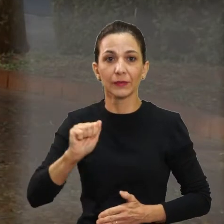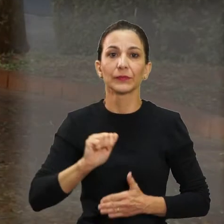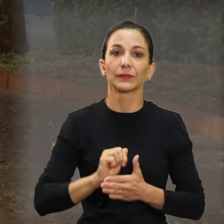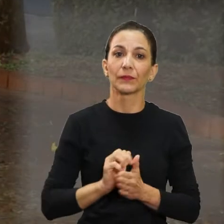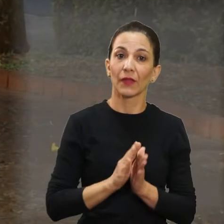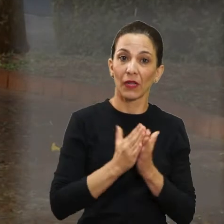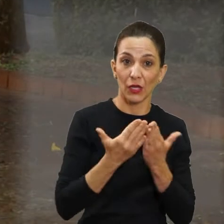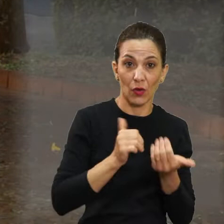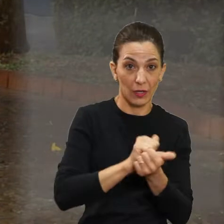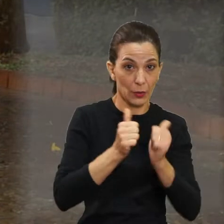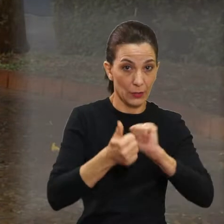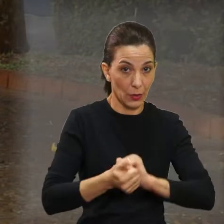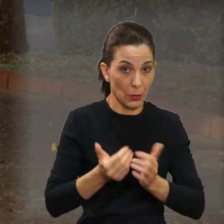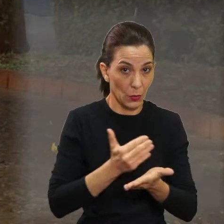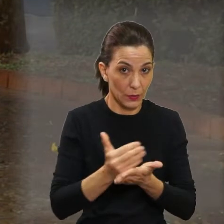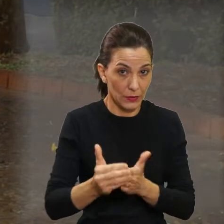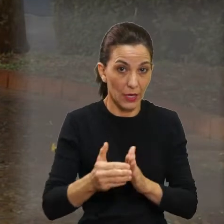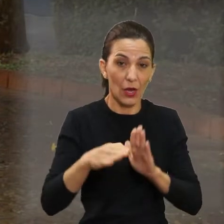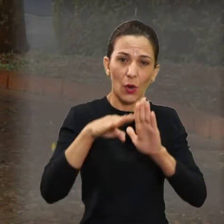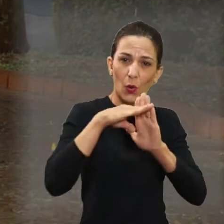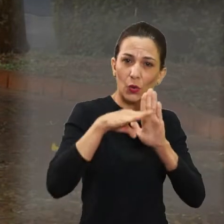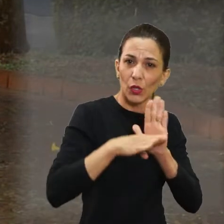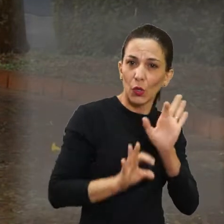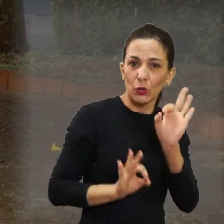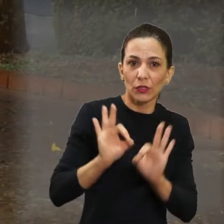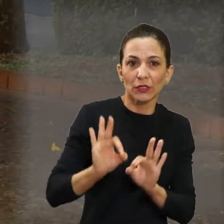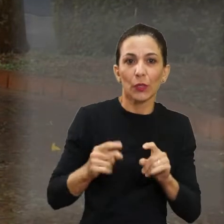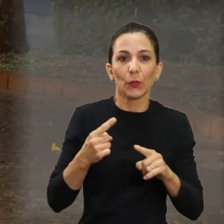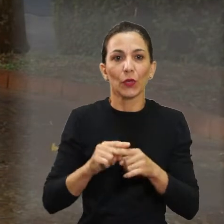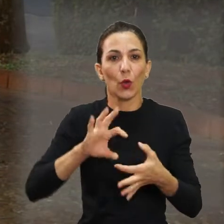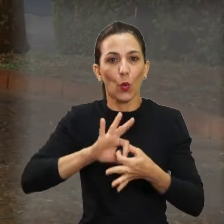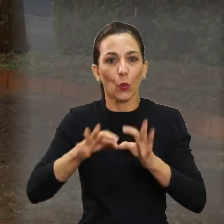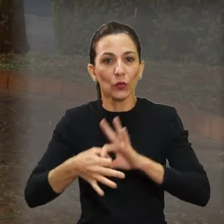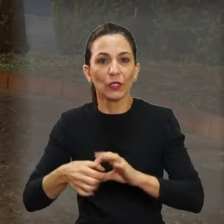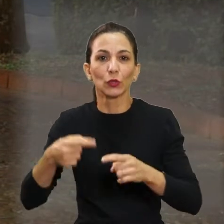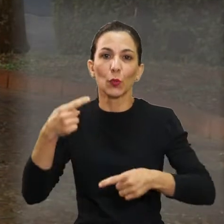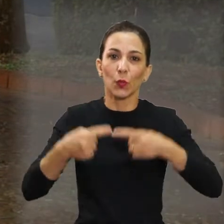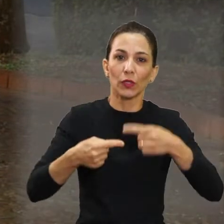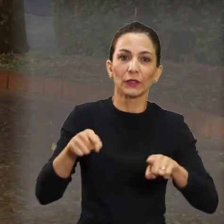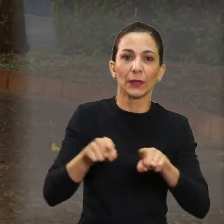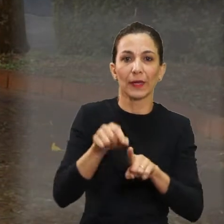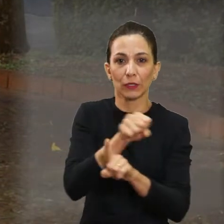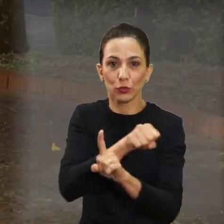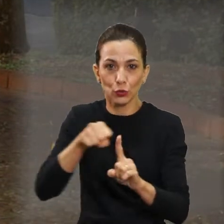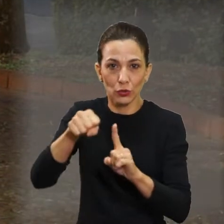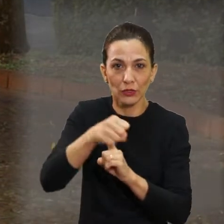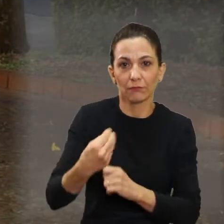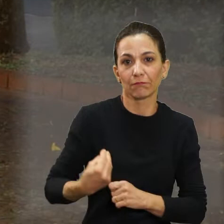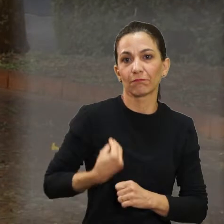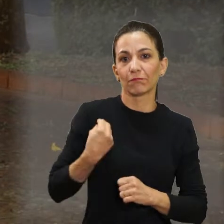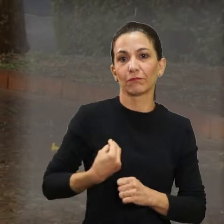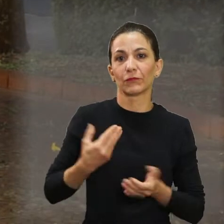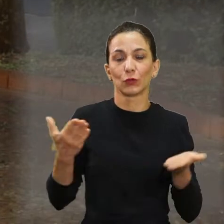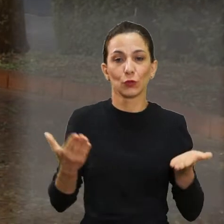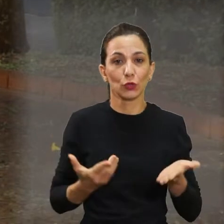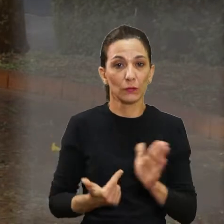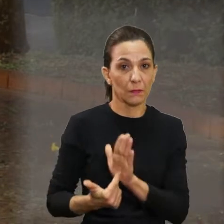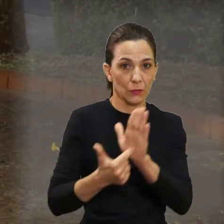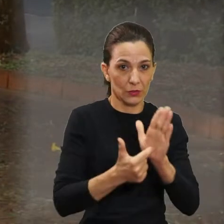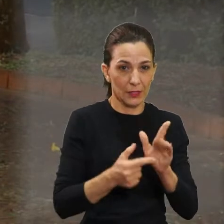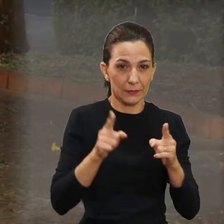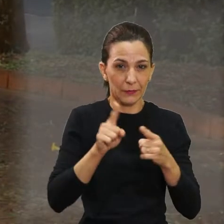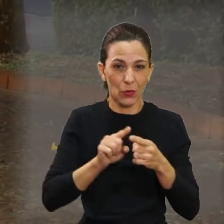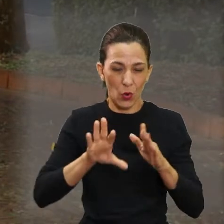adaptação do livro para fazer um roteiro, trazendo todo um contexto político e social que a gente tem vivendo atualmente, a questão